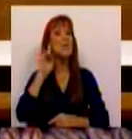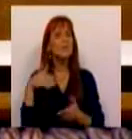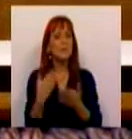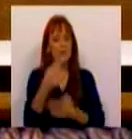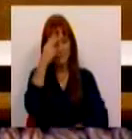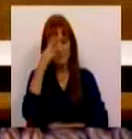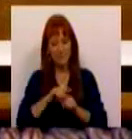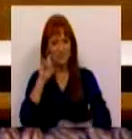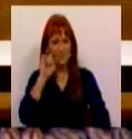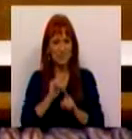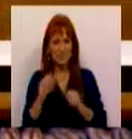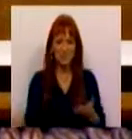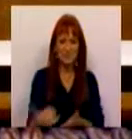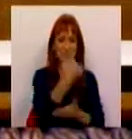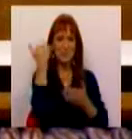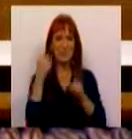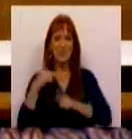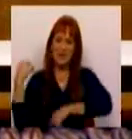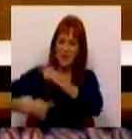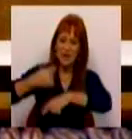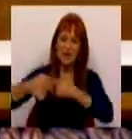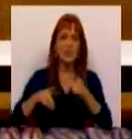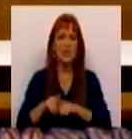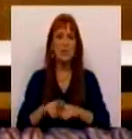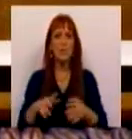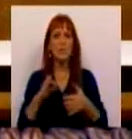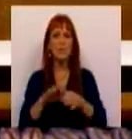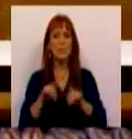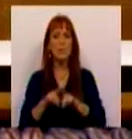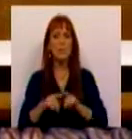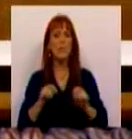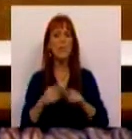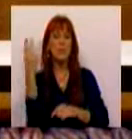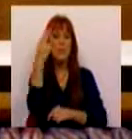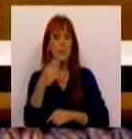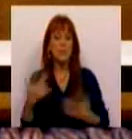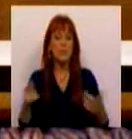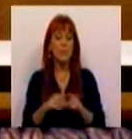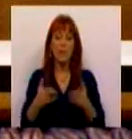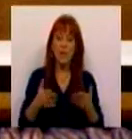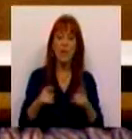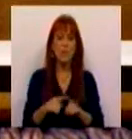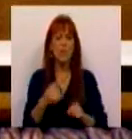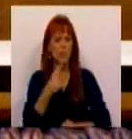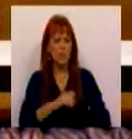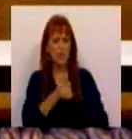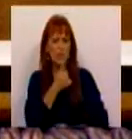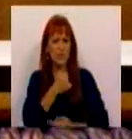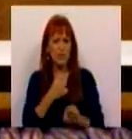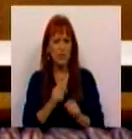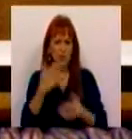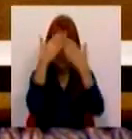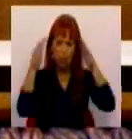histórico, da preservação e recuperação das tradições e da dinamização da criatividade artística, contribuindo de forma determinante para